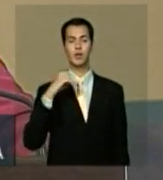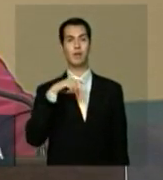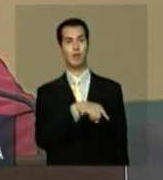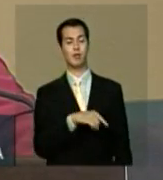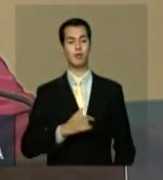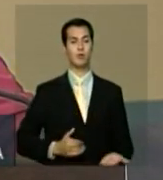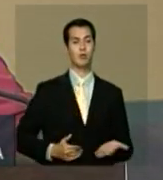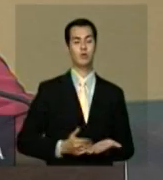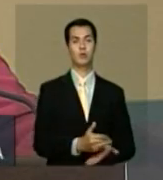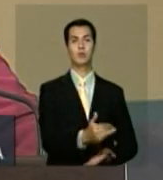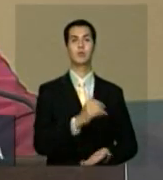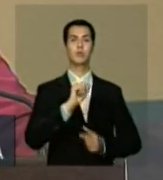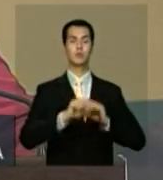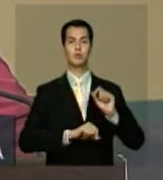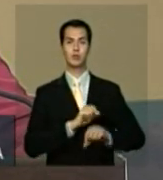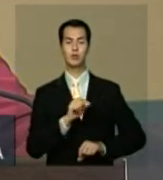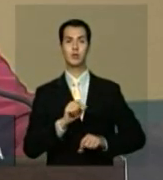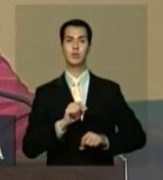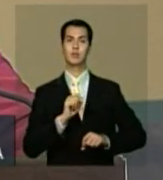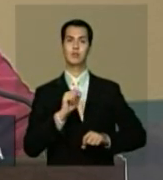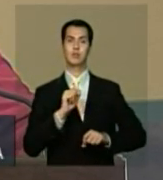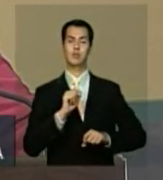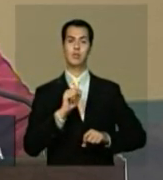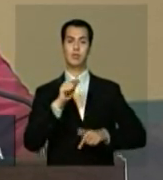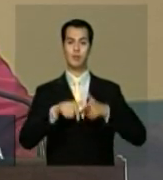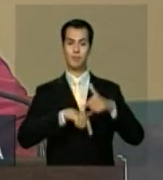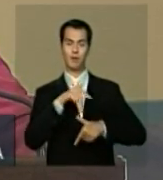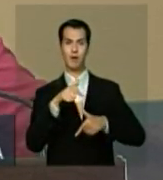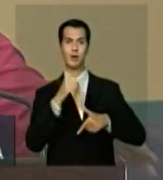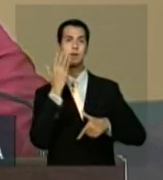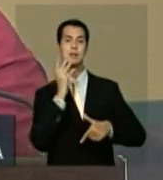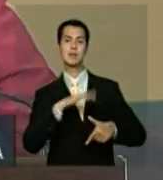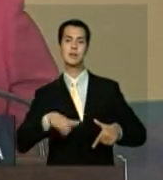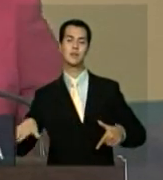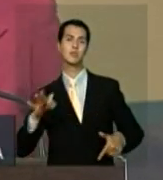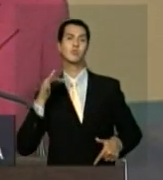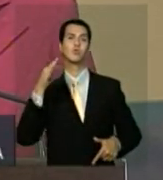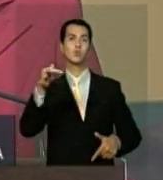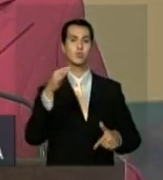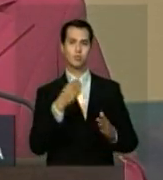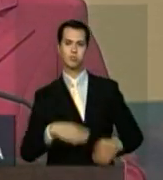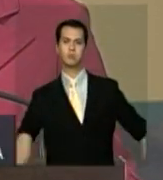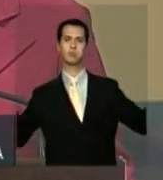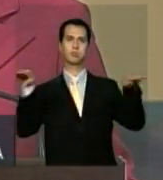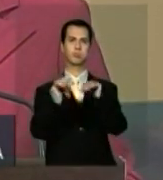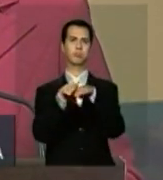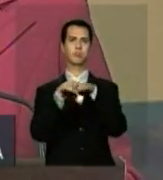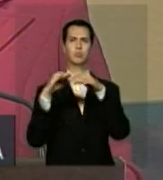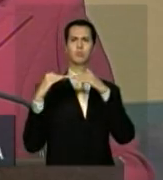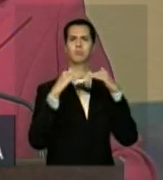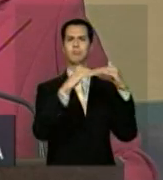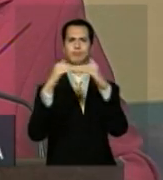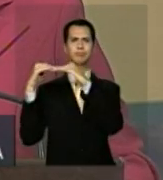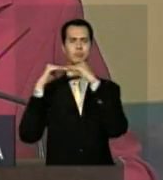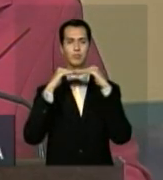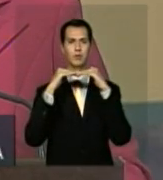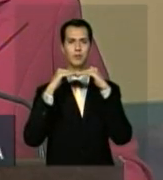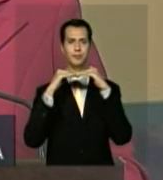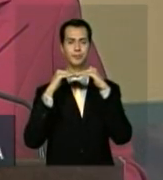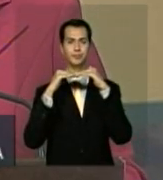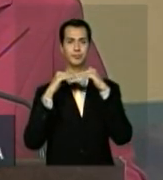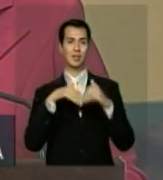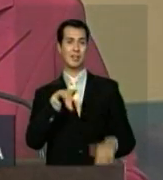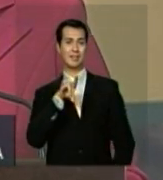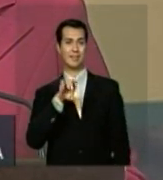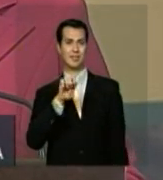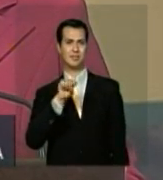atacar à desigualdade pela raiz a desigualdade é sempre desigualdade